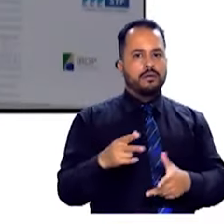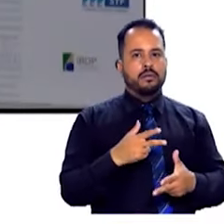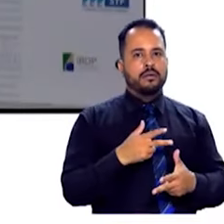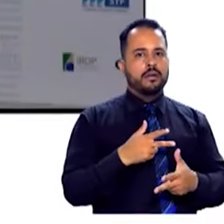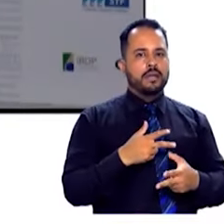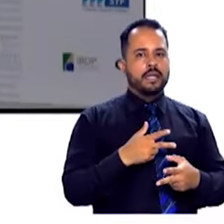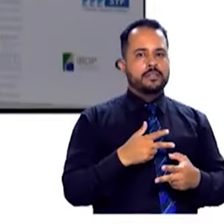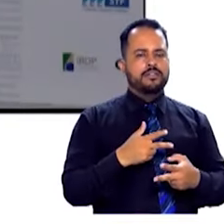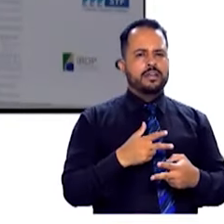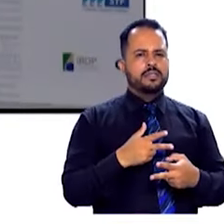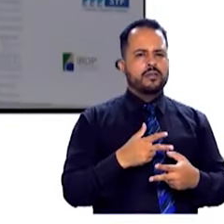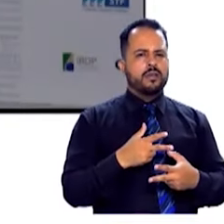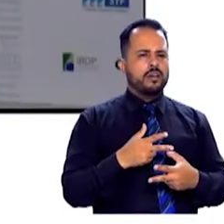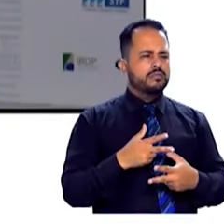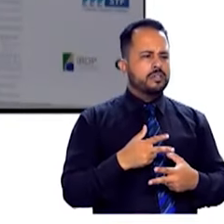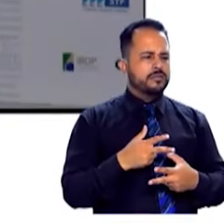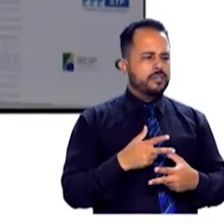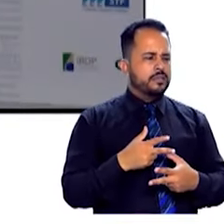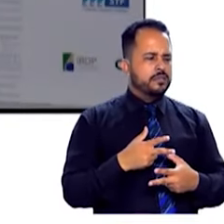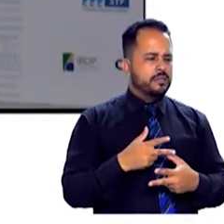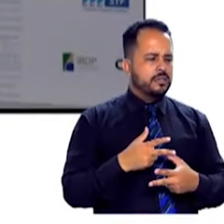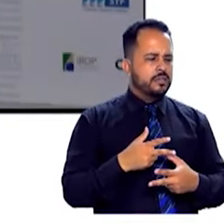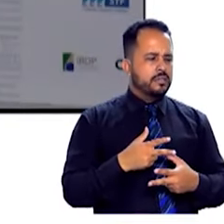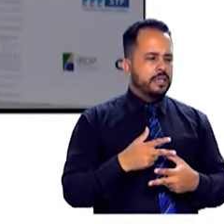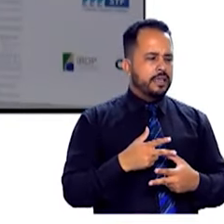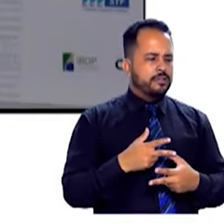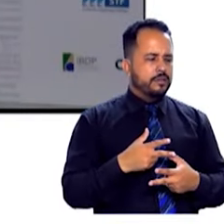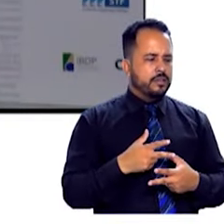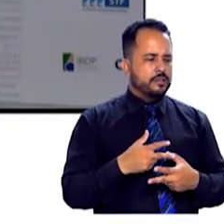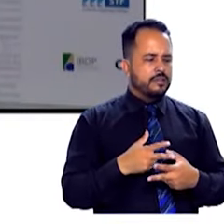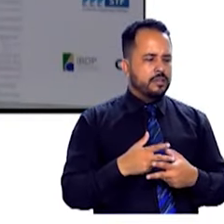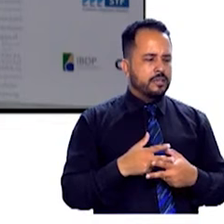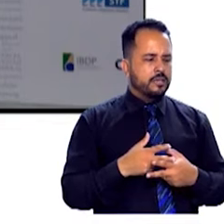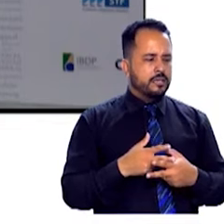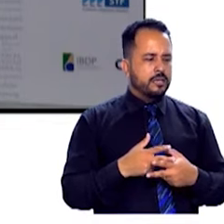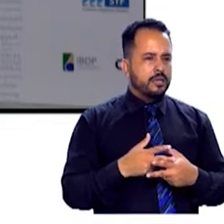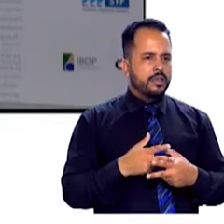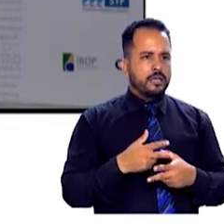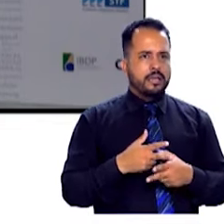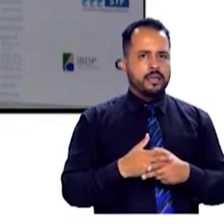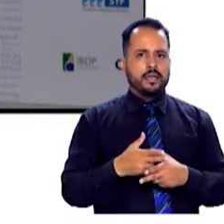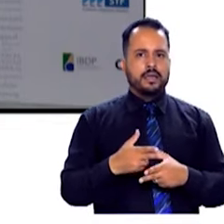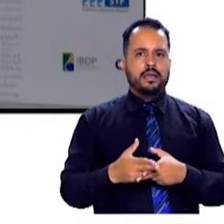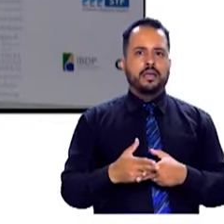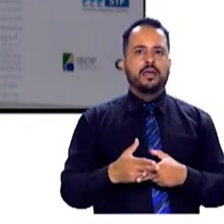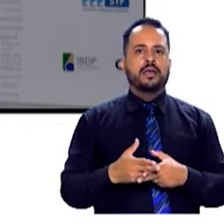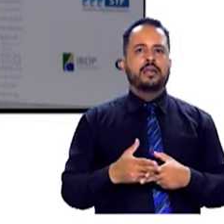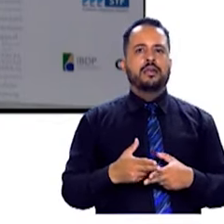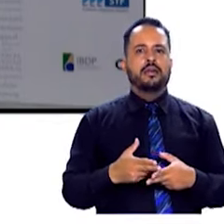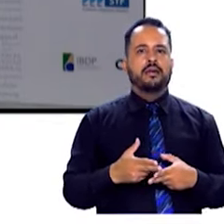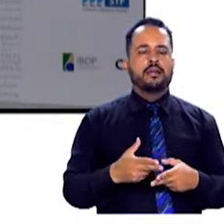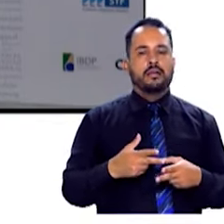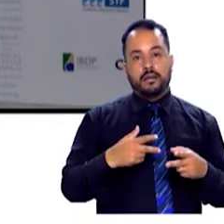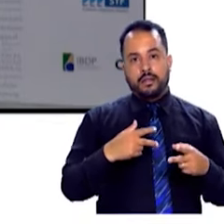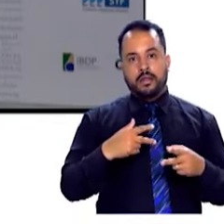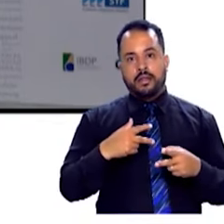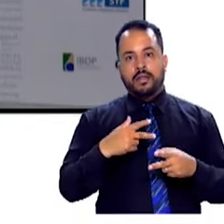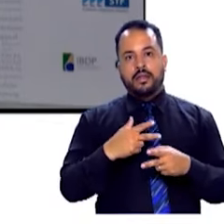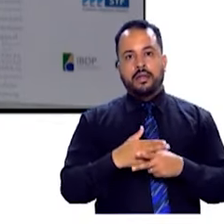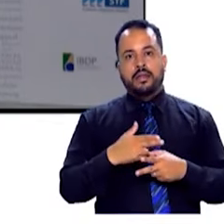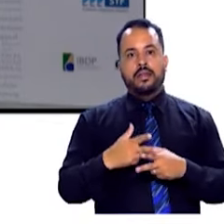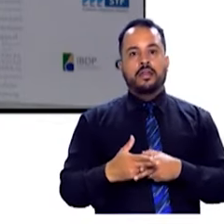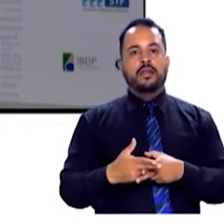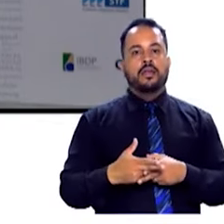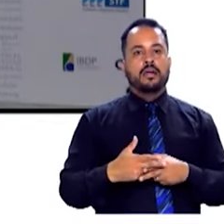sai no Netflix mas eu acho que isso que nós estamos fazendo hoje aqui é o mais próximo que dá para chegar do Netflix eh portanto fiquei